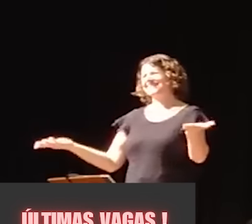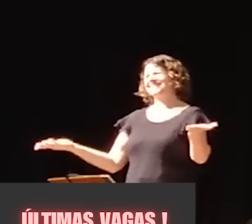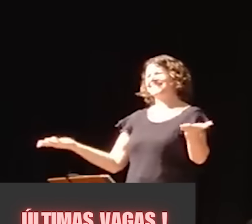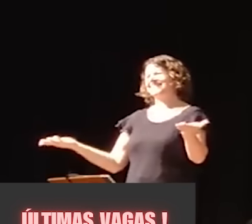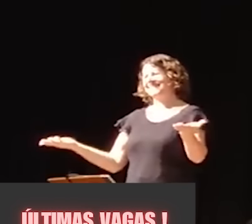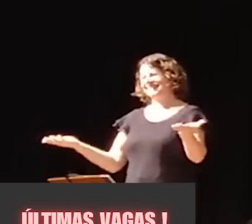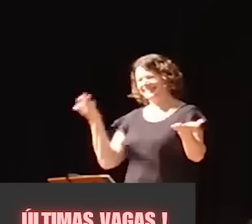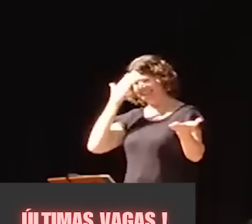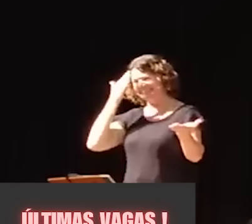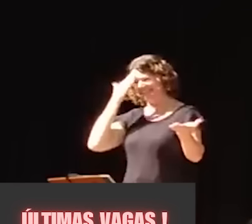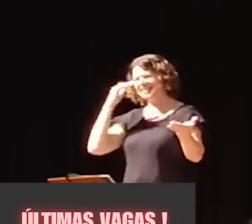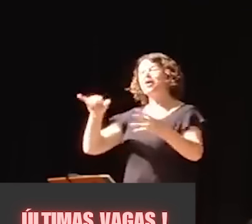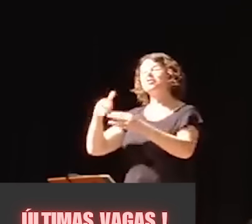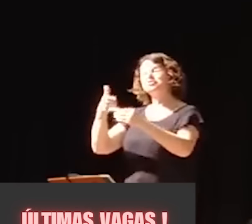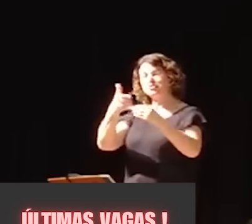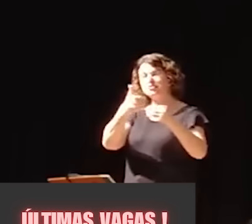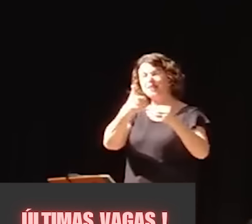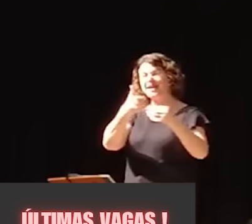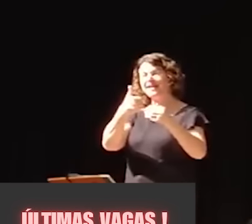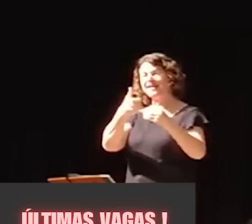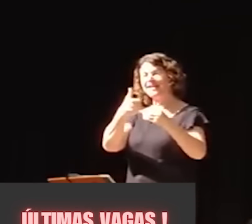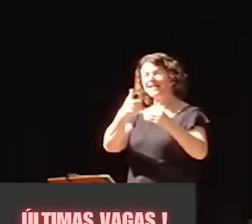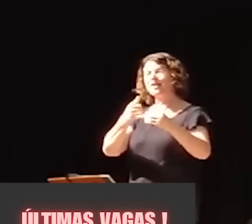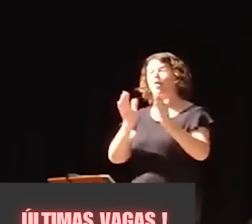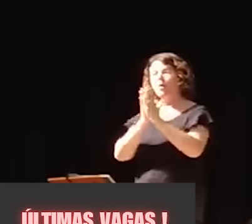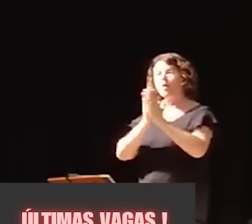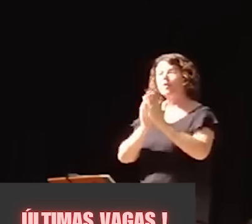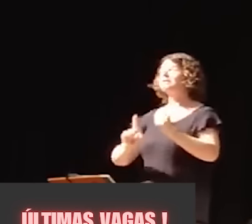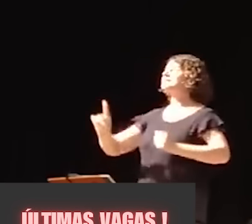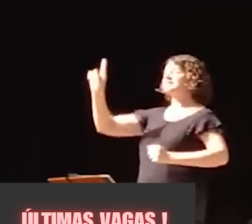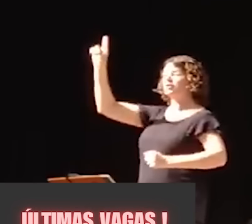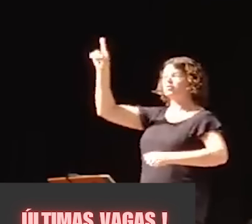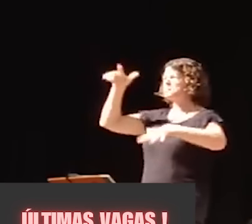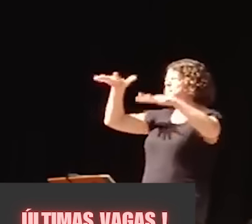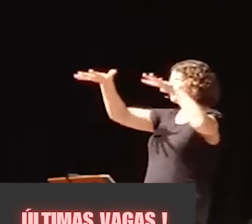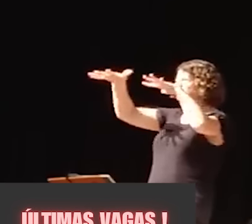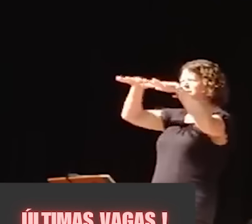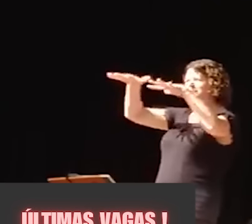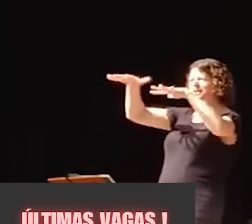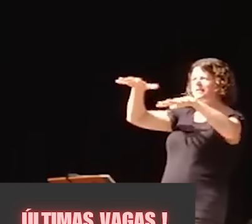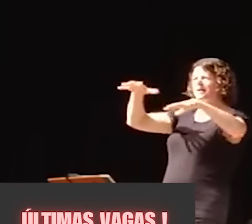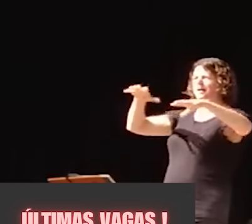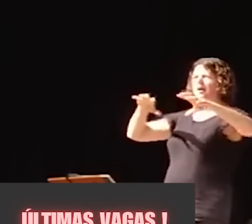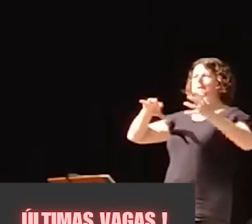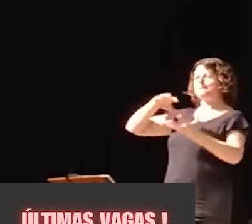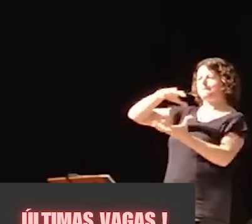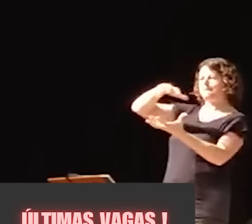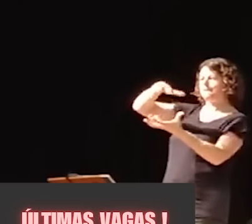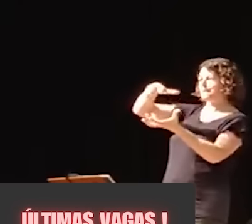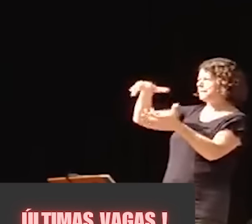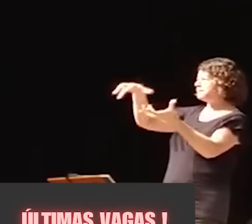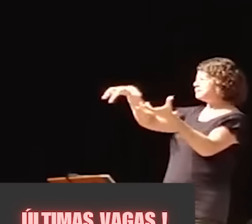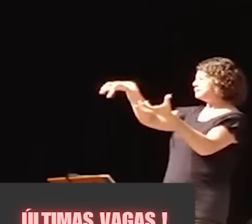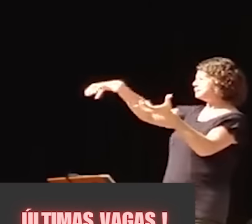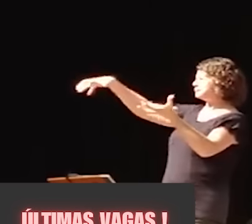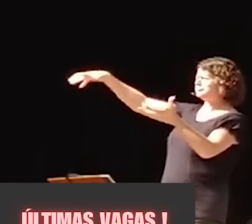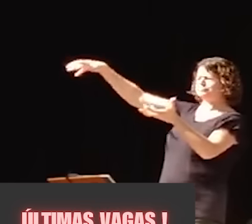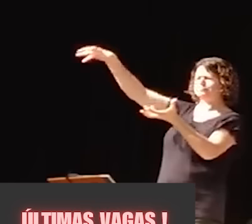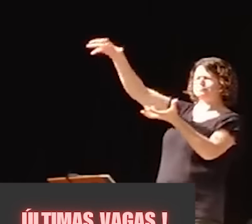josoé é o teu Deus é o teu Deus o Deus que ouviu a voz de uma igreja